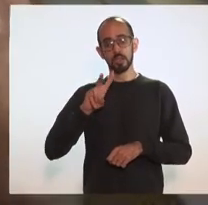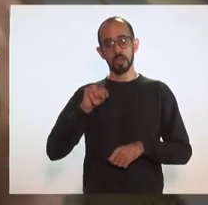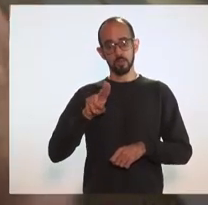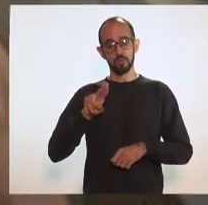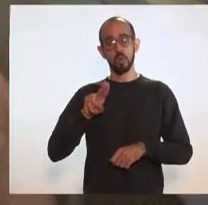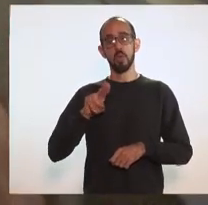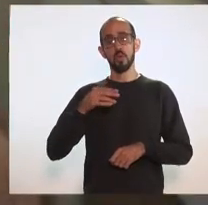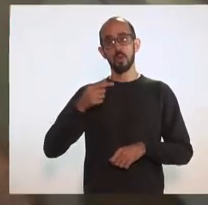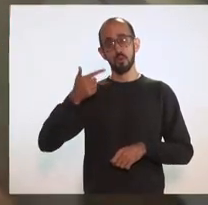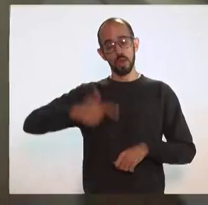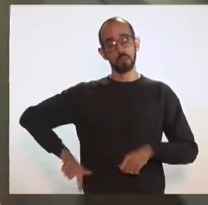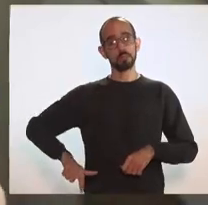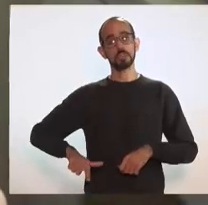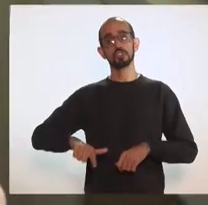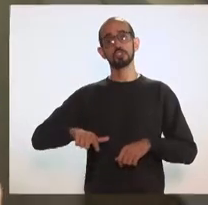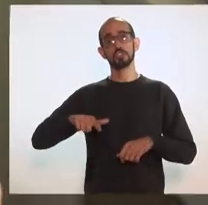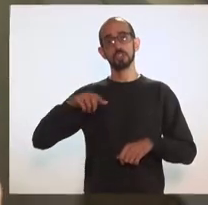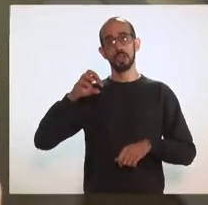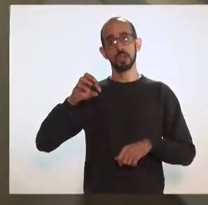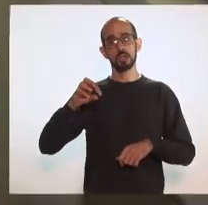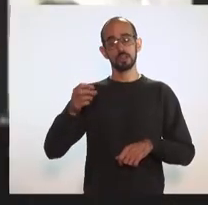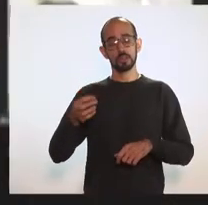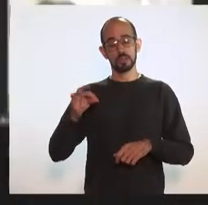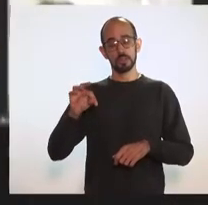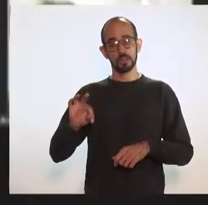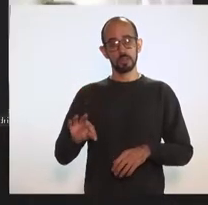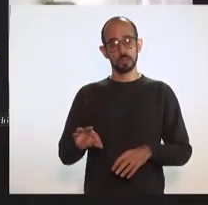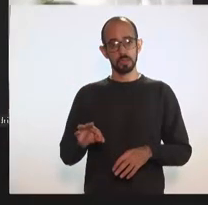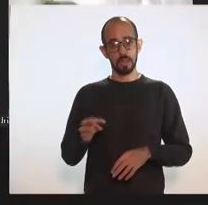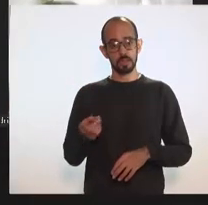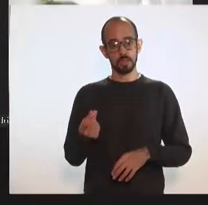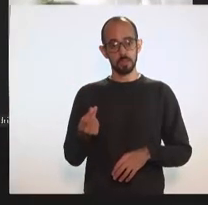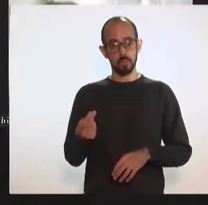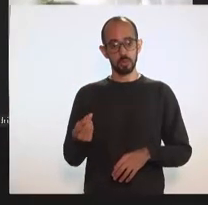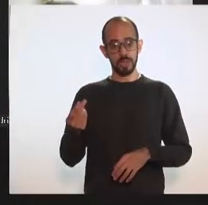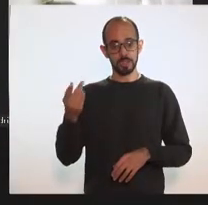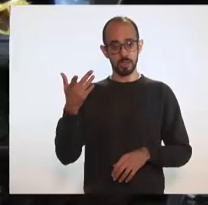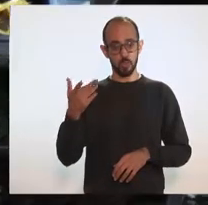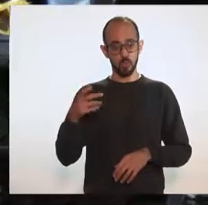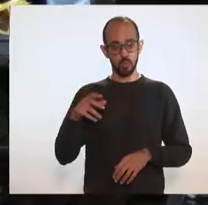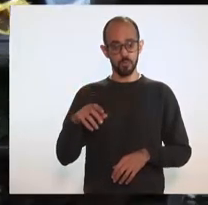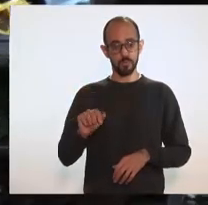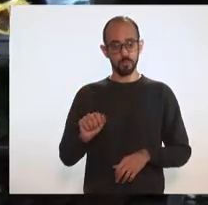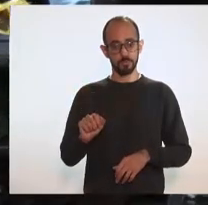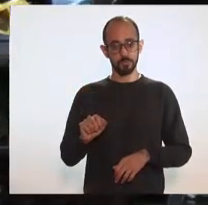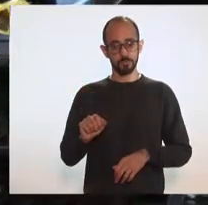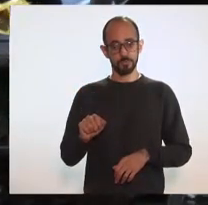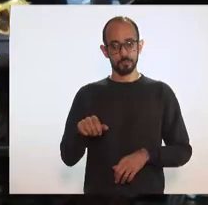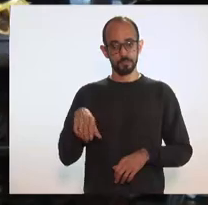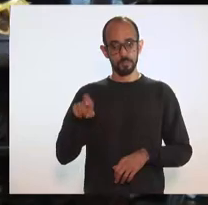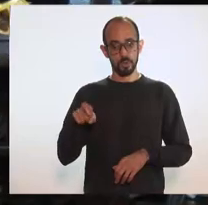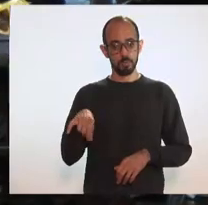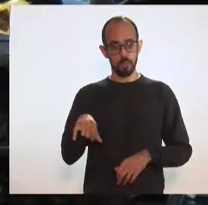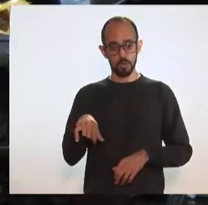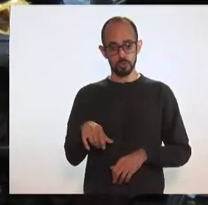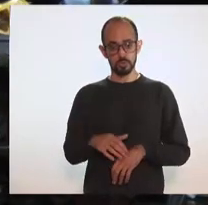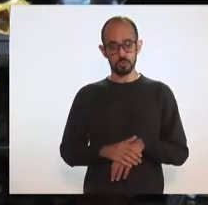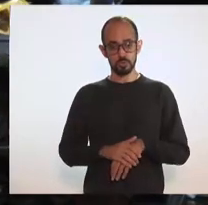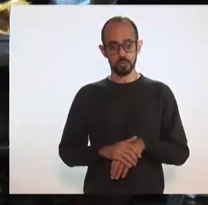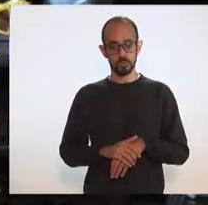mas na tributação Ok é o caminho para que a gente possa ser tá no futuro